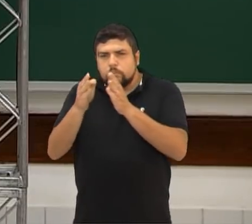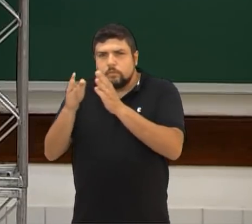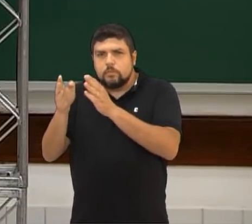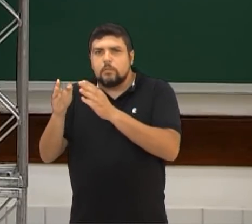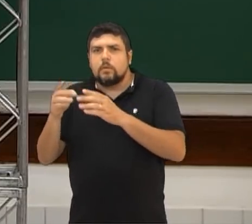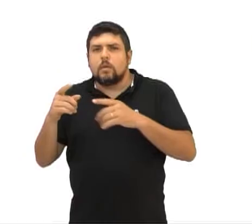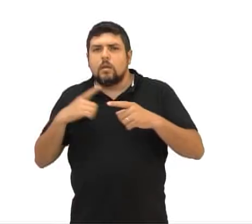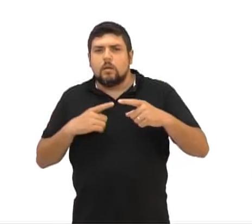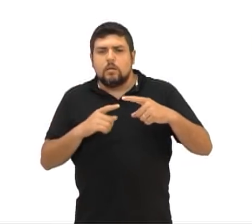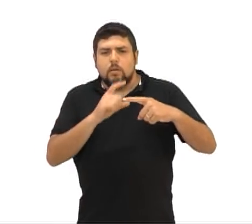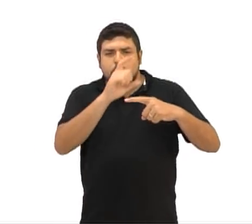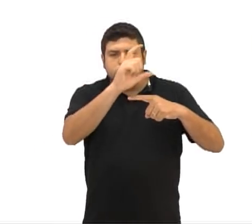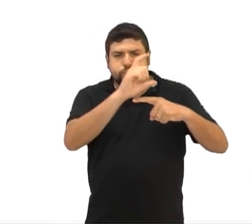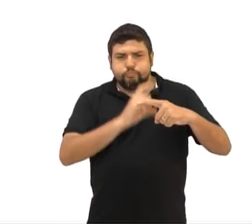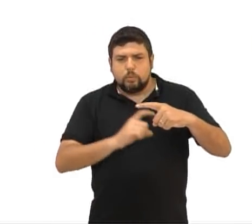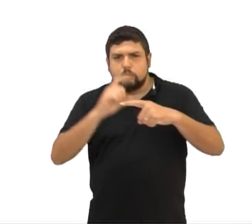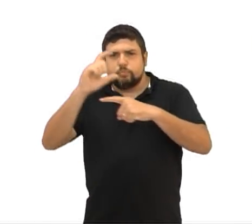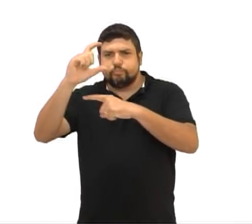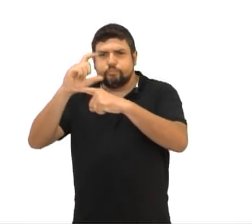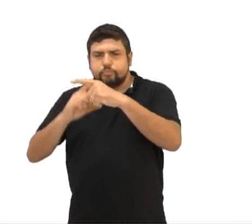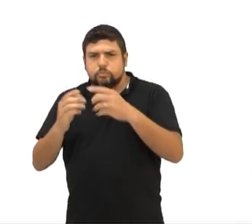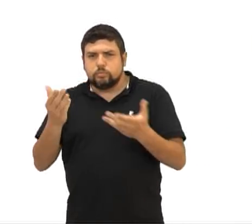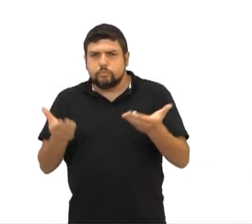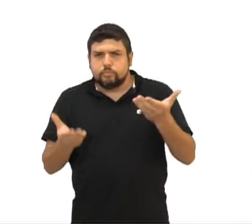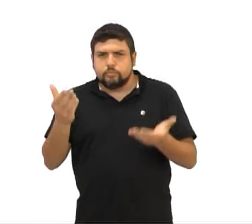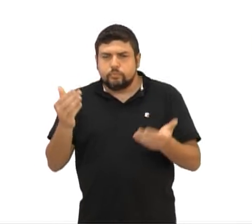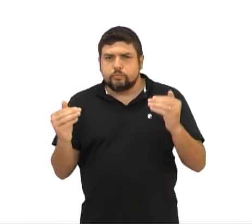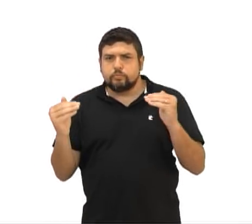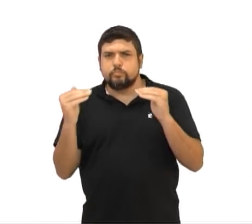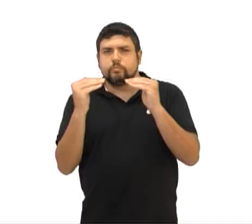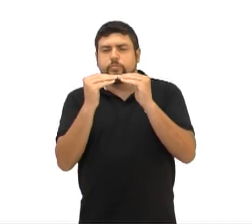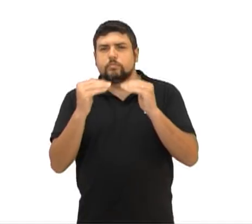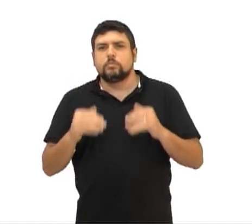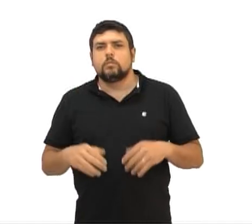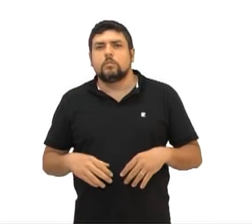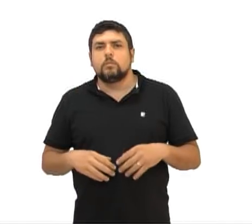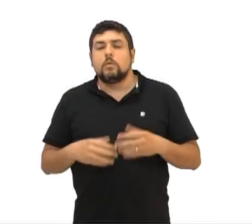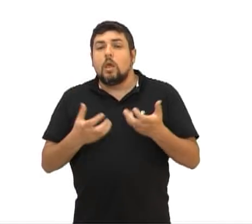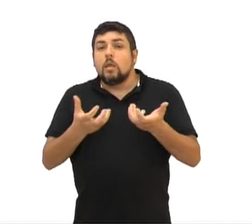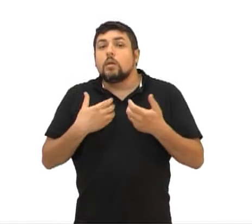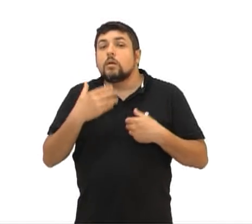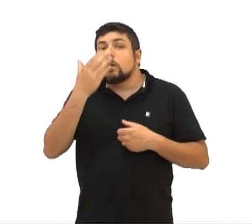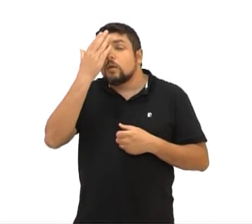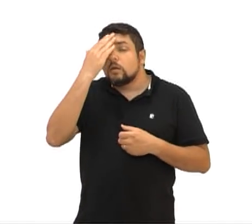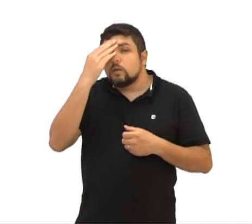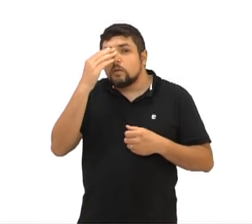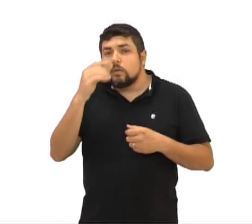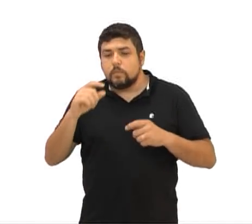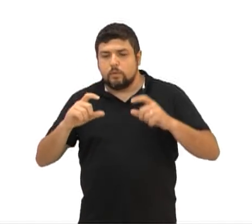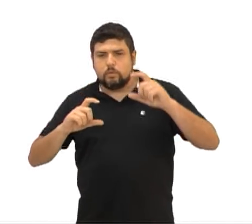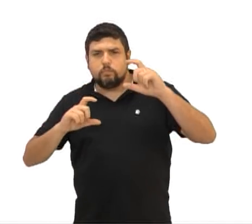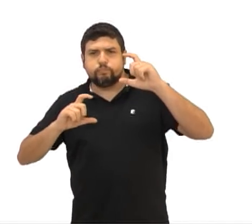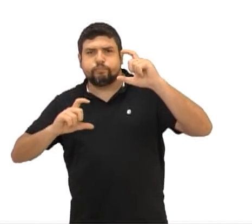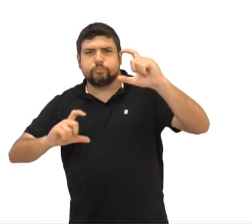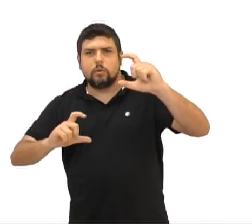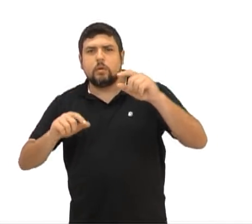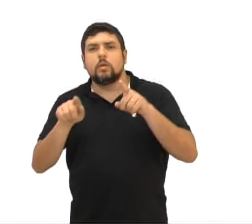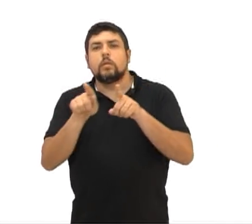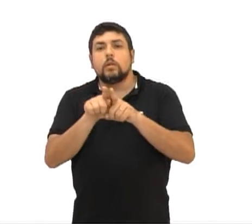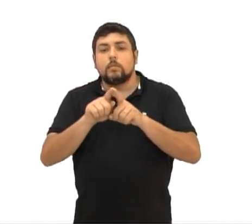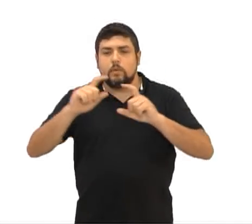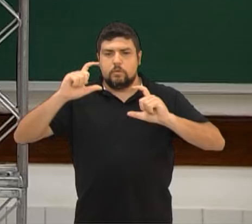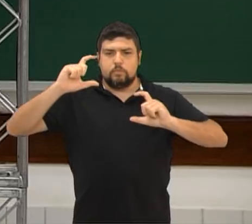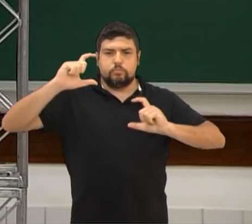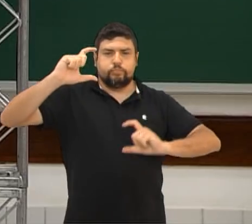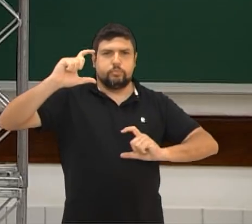proporção. E ele quer saber na letra A quais são os extremos e os meios nessa proporção.